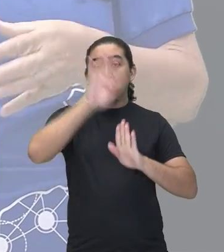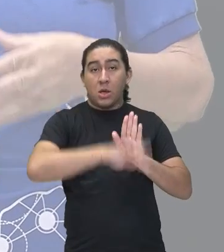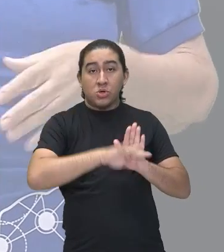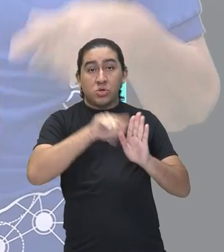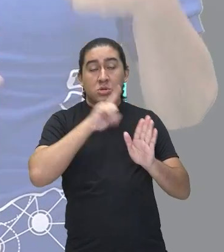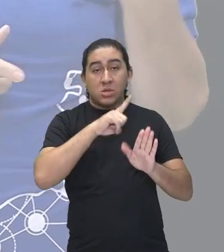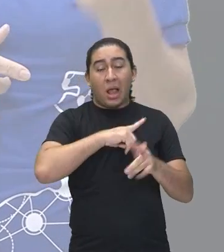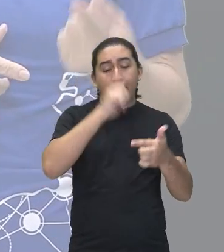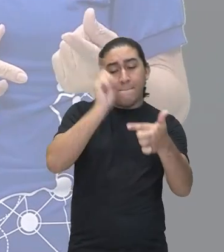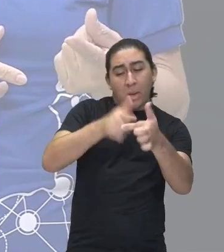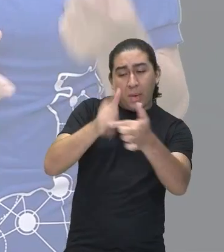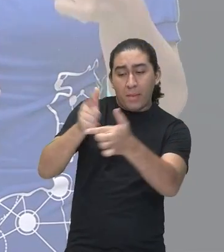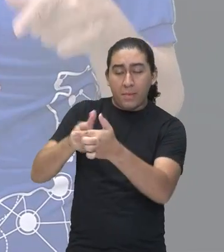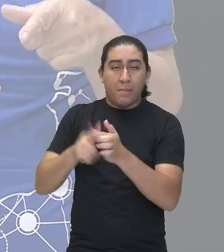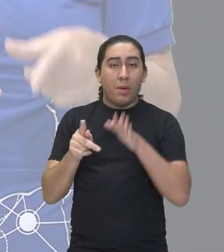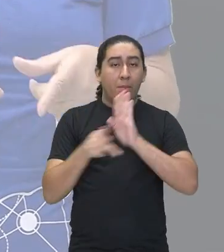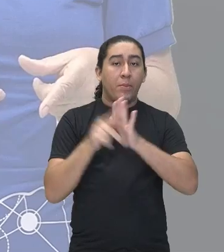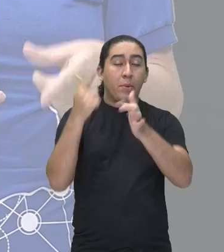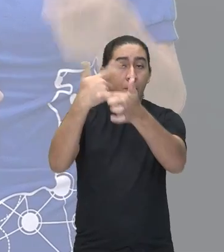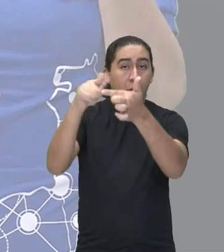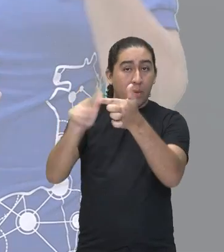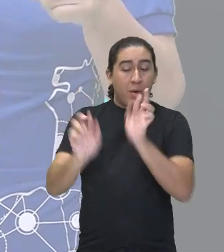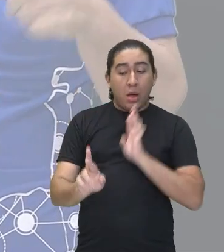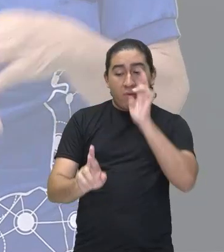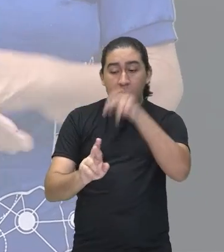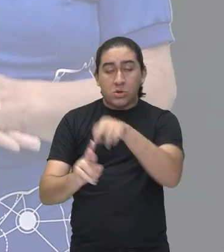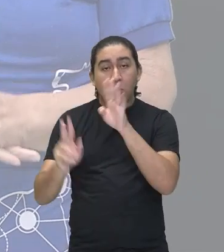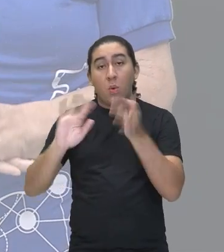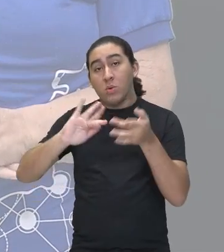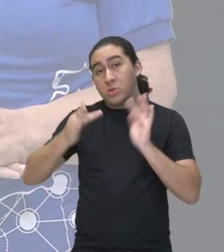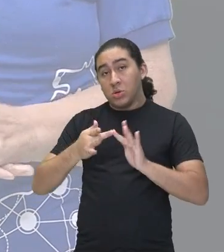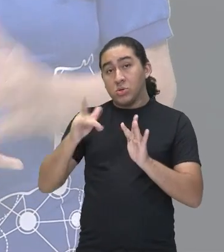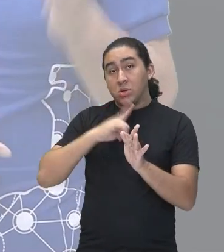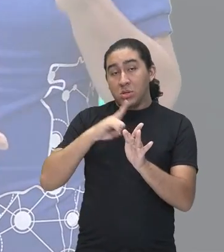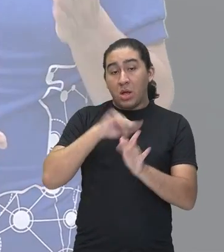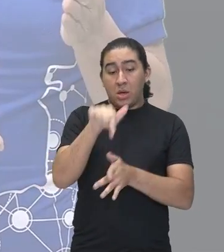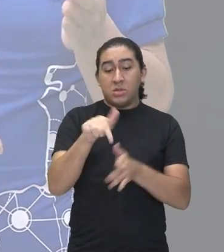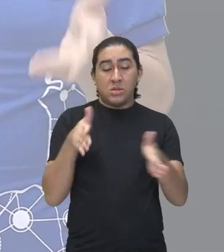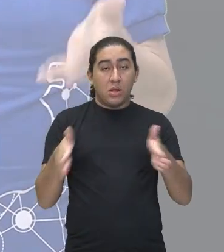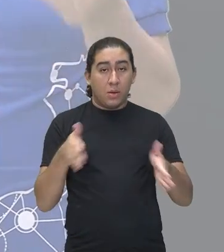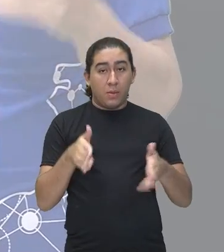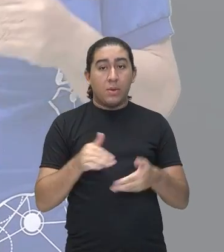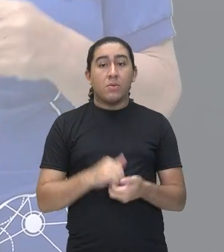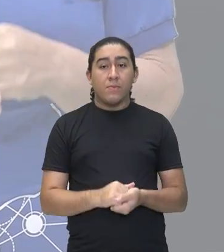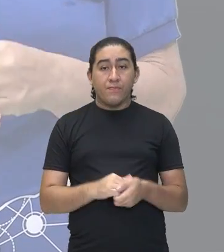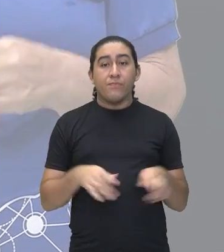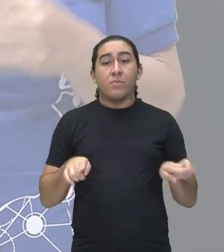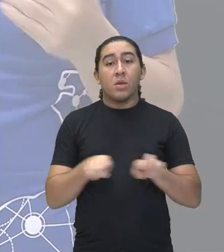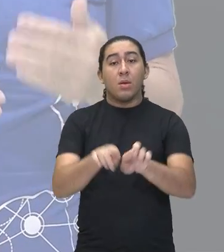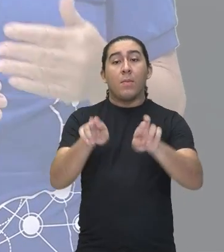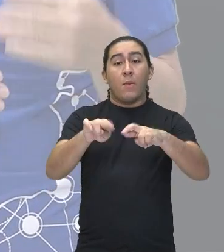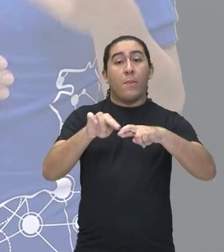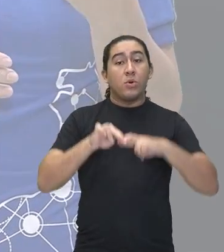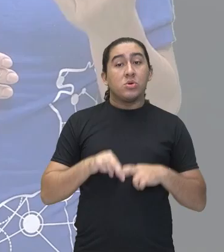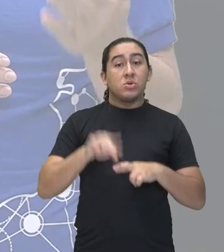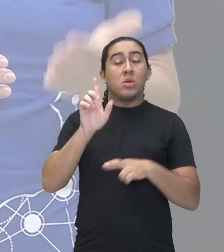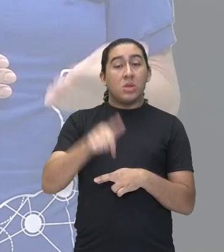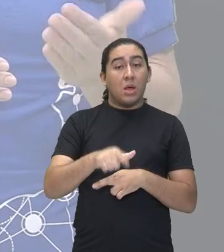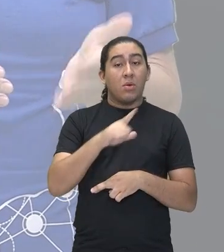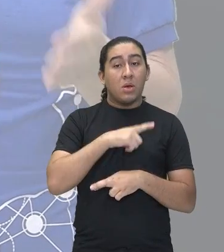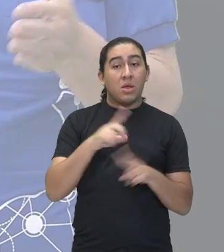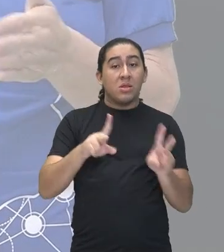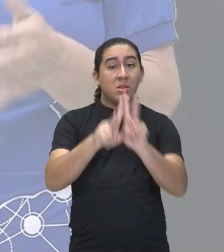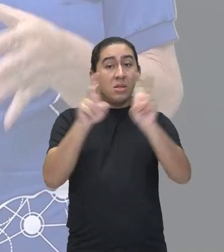satírico, problemas relacionados com o contexto em que foram escritas. Assim, a obra aponta temas que